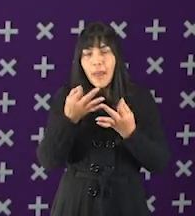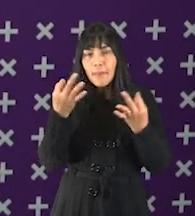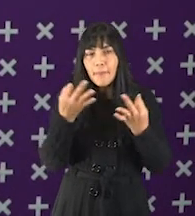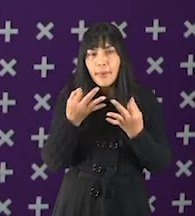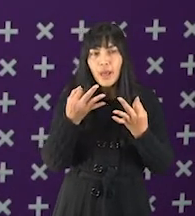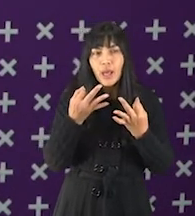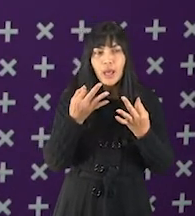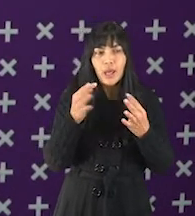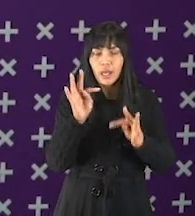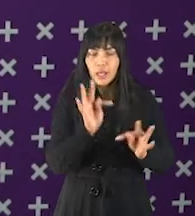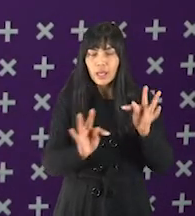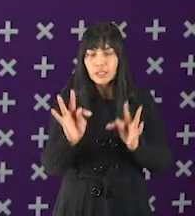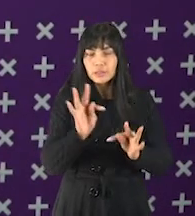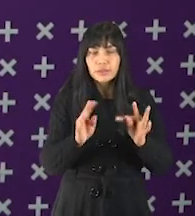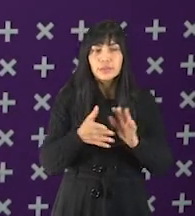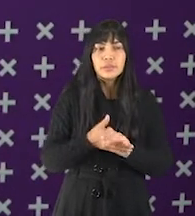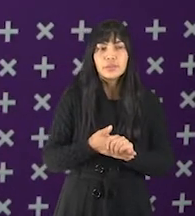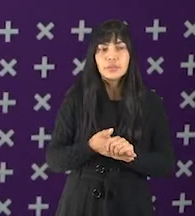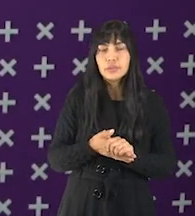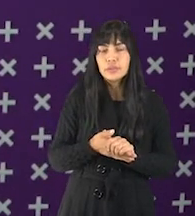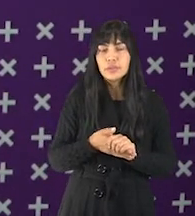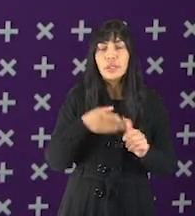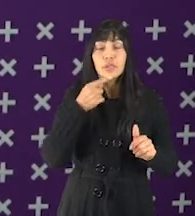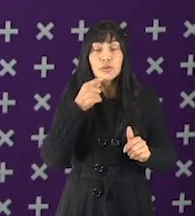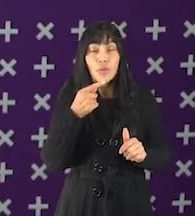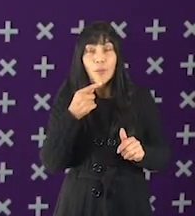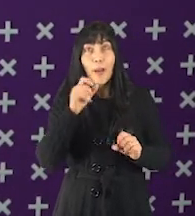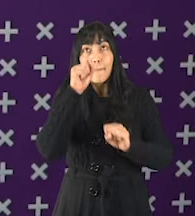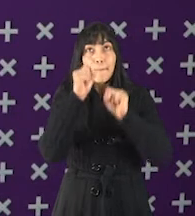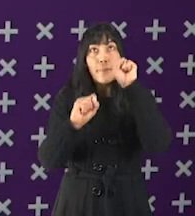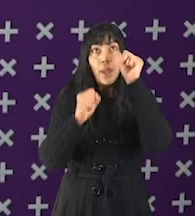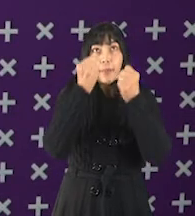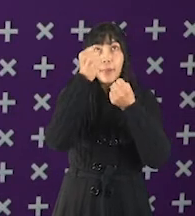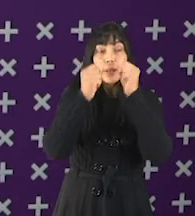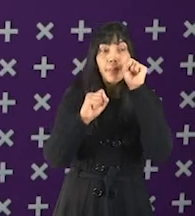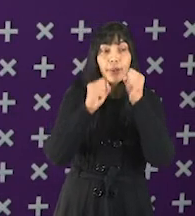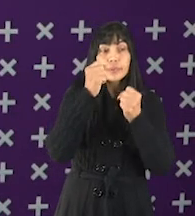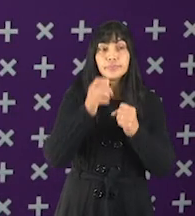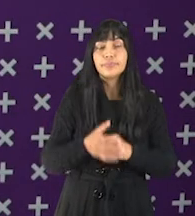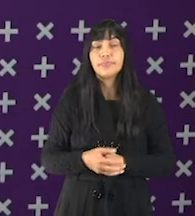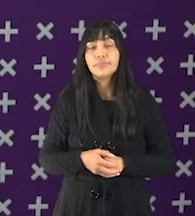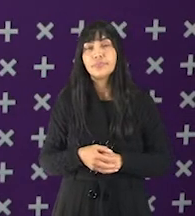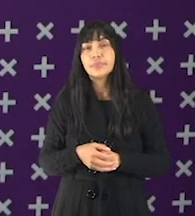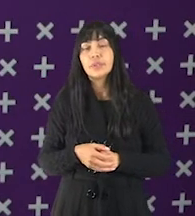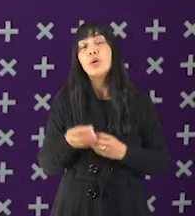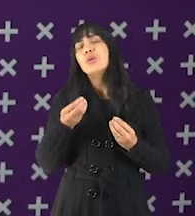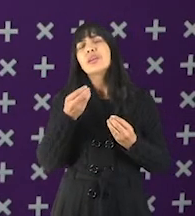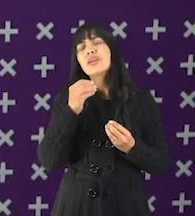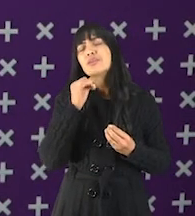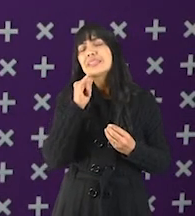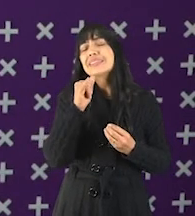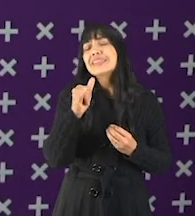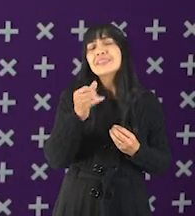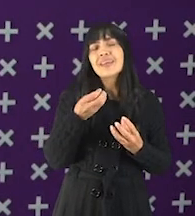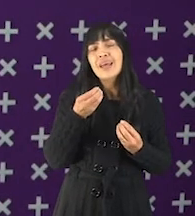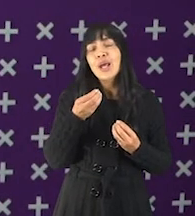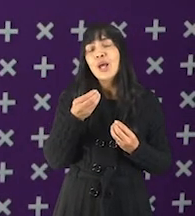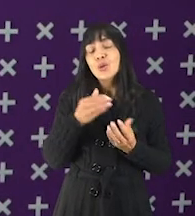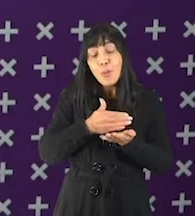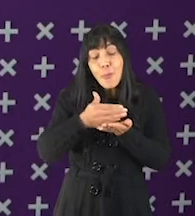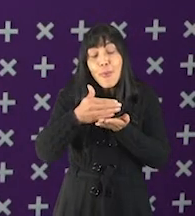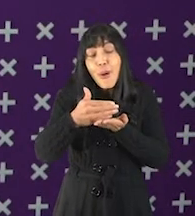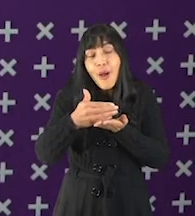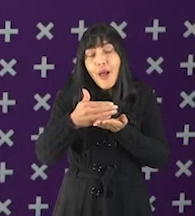imagino que ela não resolva todos os gargalos de uma operação industrial, né, Marcelo? O que você poderia dizer para a gente a respeito do